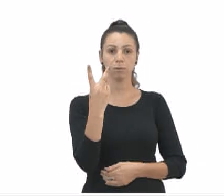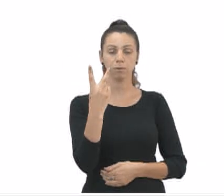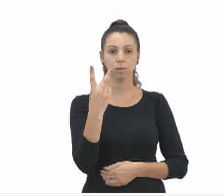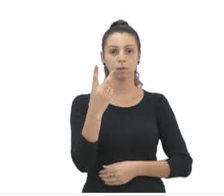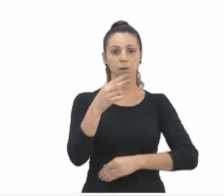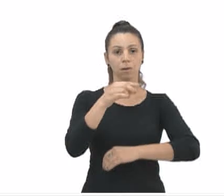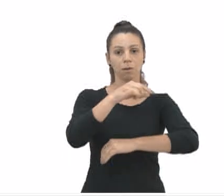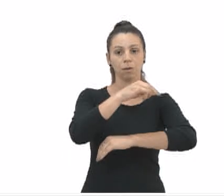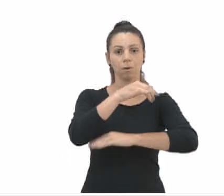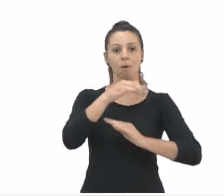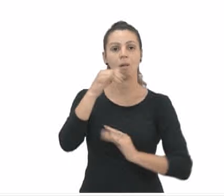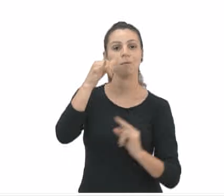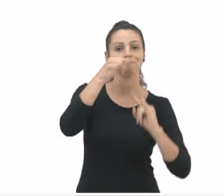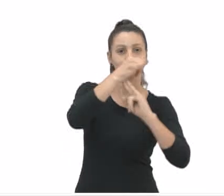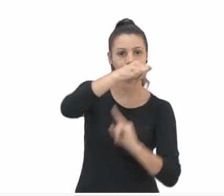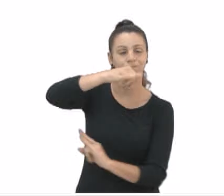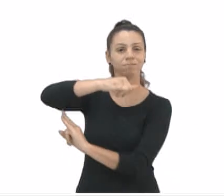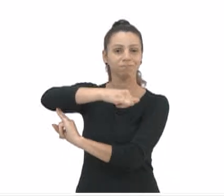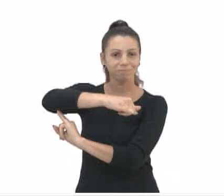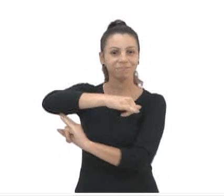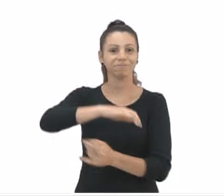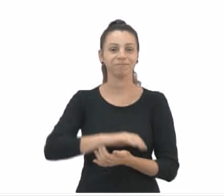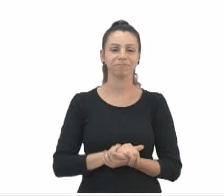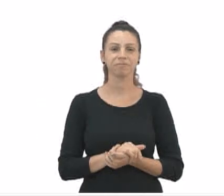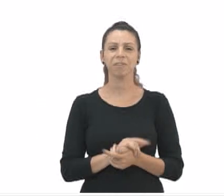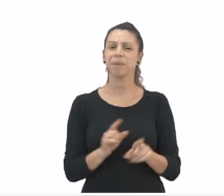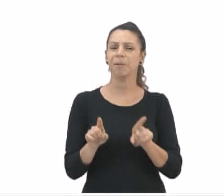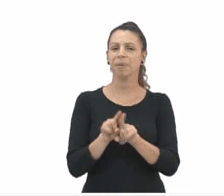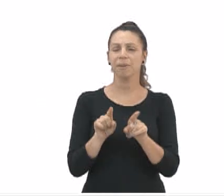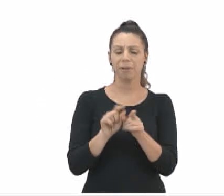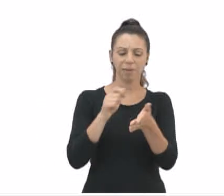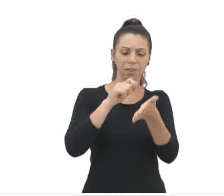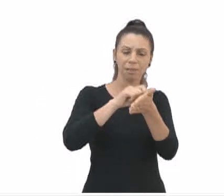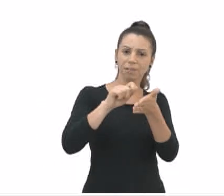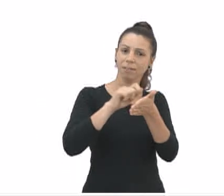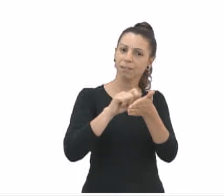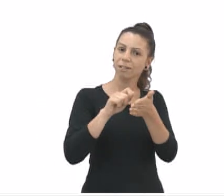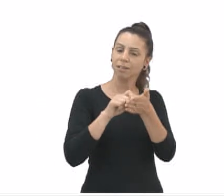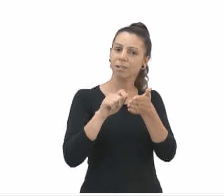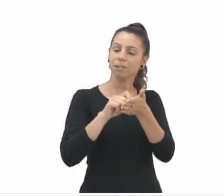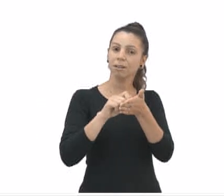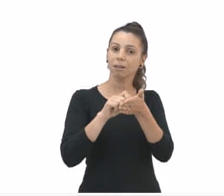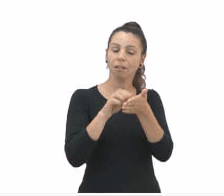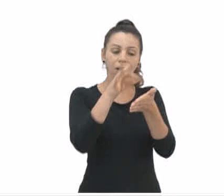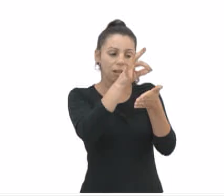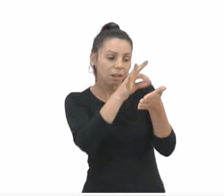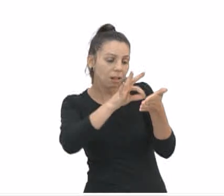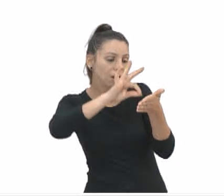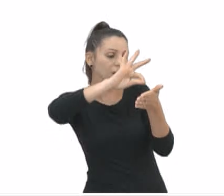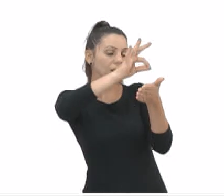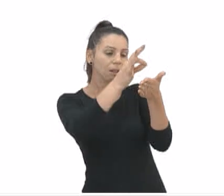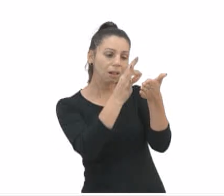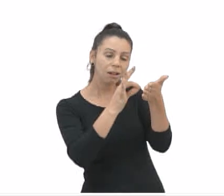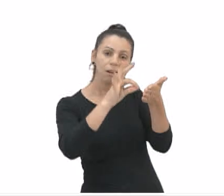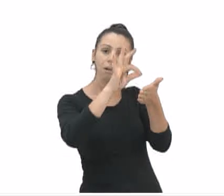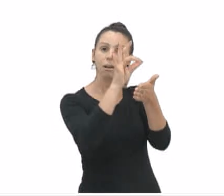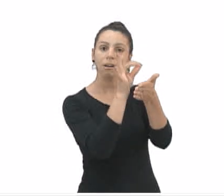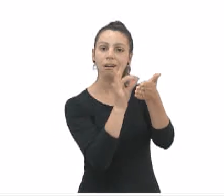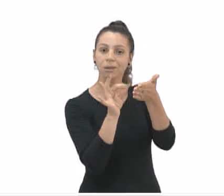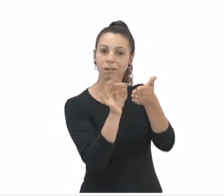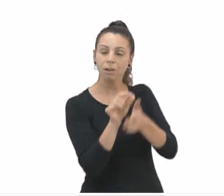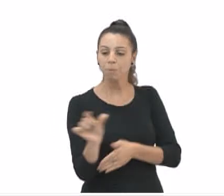que vistas. Atrás, escrevia com sua letra bordadíssima palavras